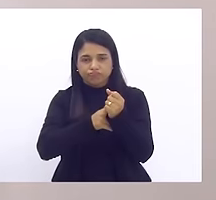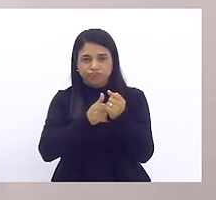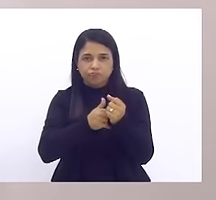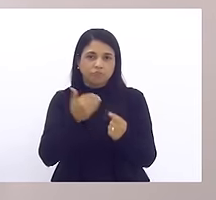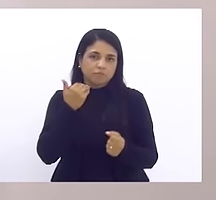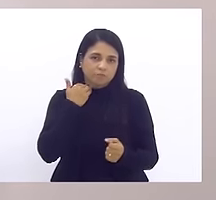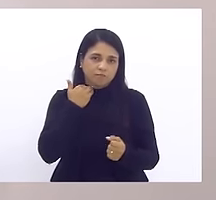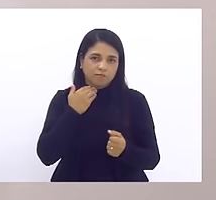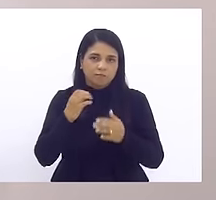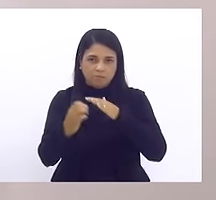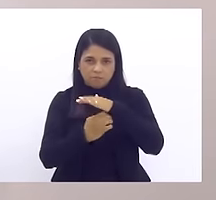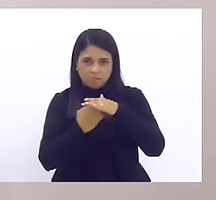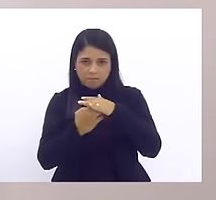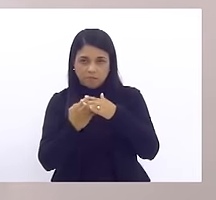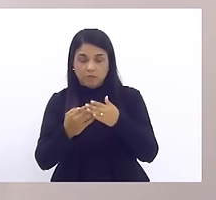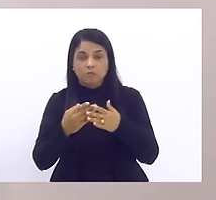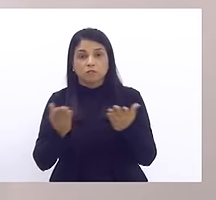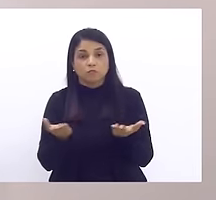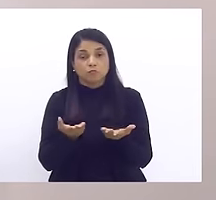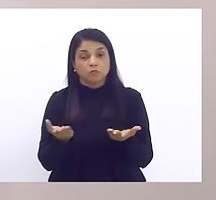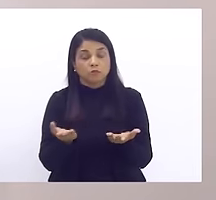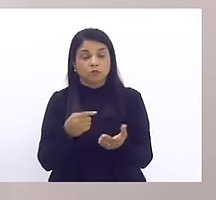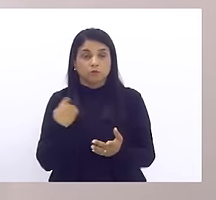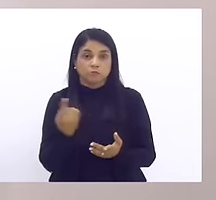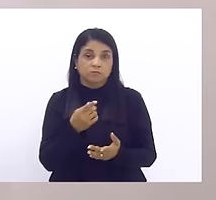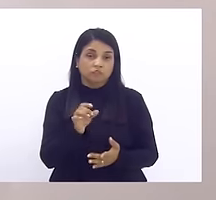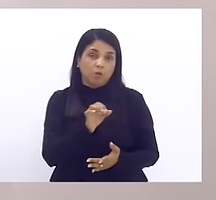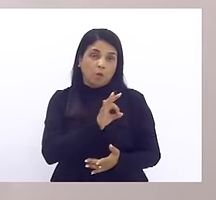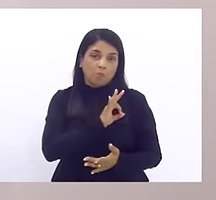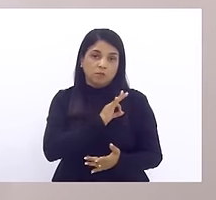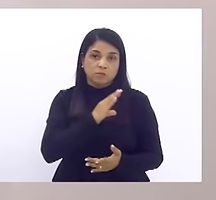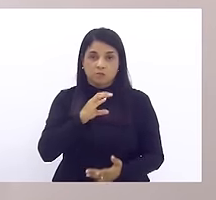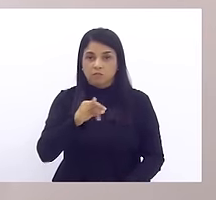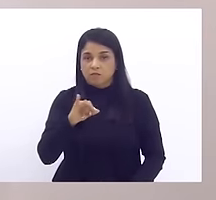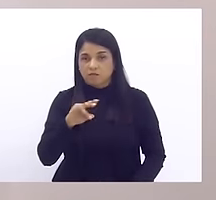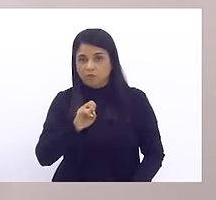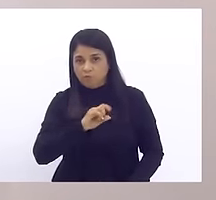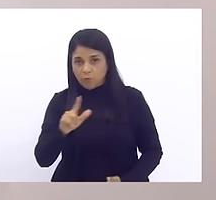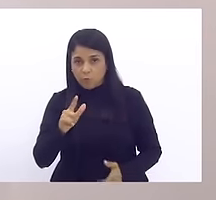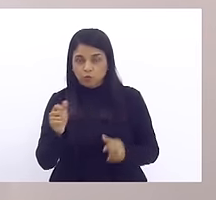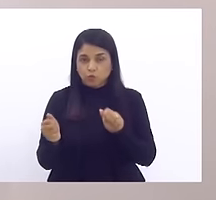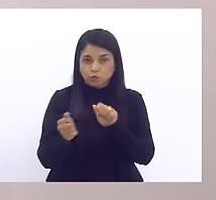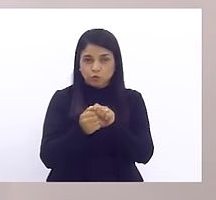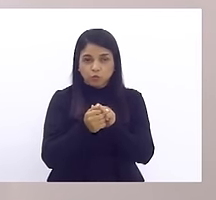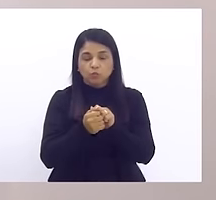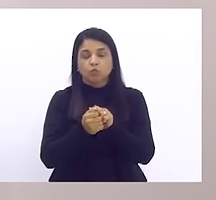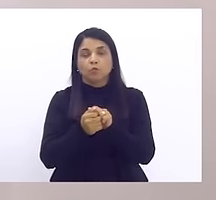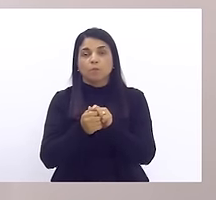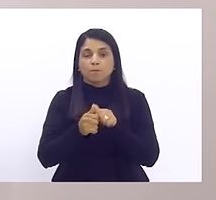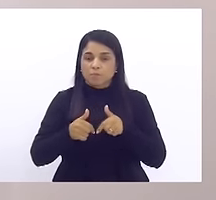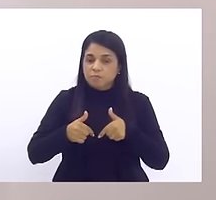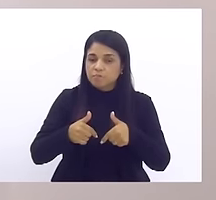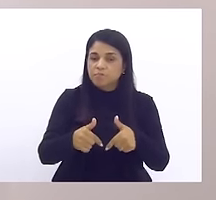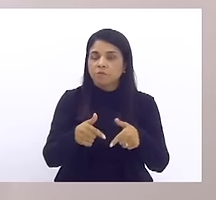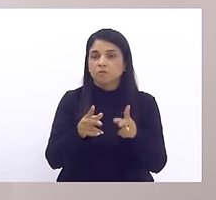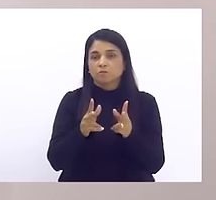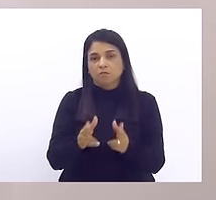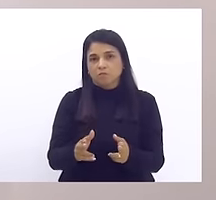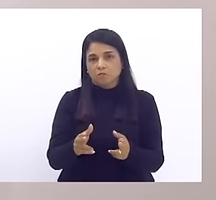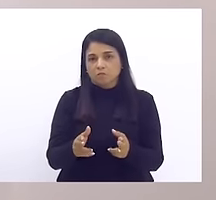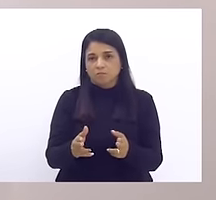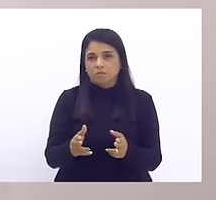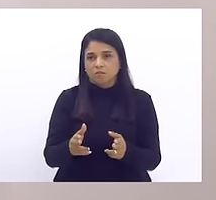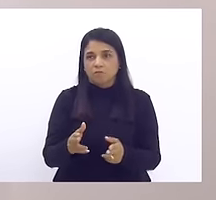estamos agindo com a polícia civil da mesma forma que essas operações tem agido com a polícia civil o senhor